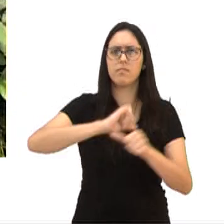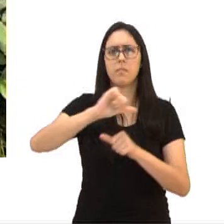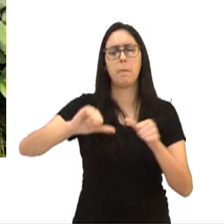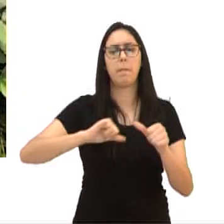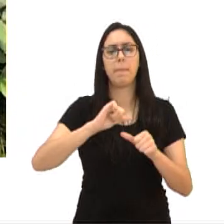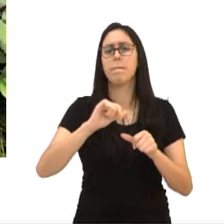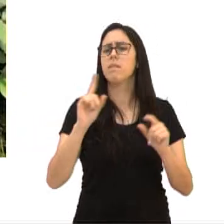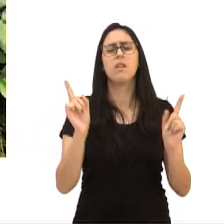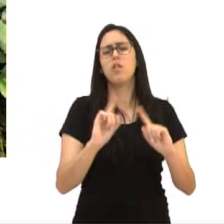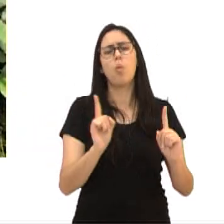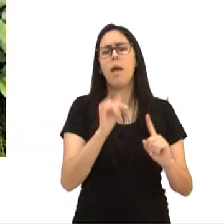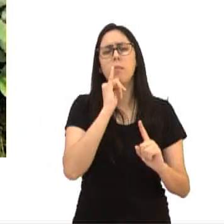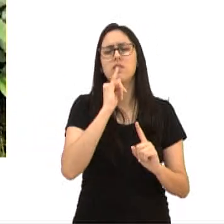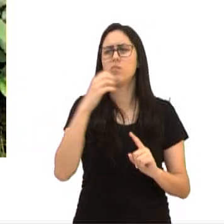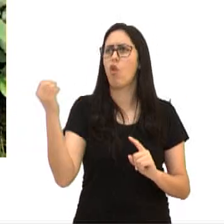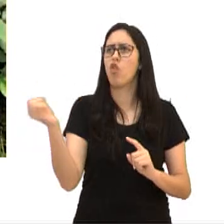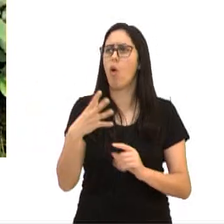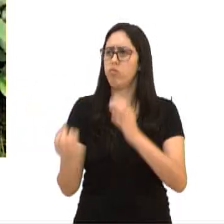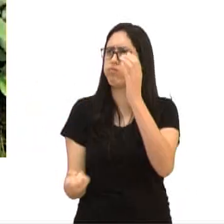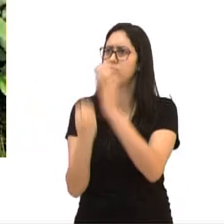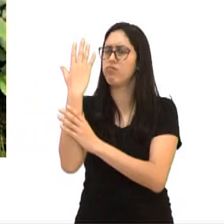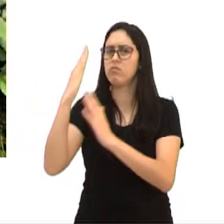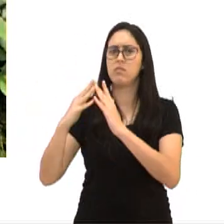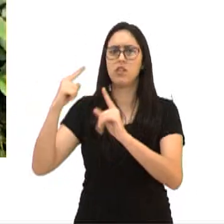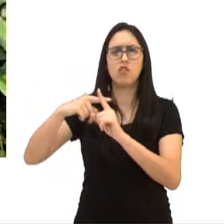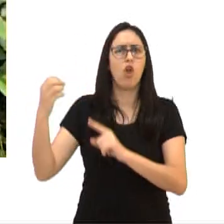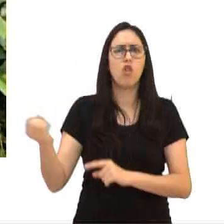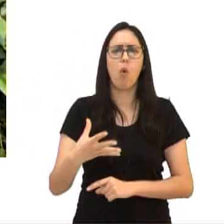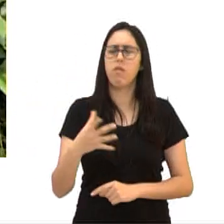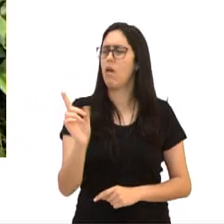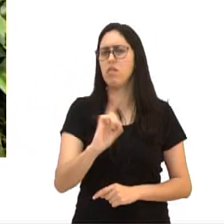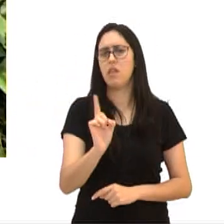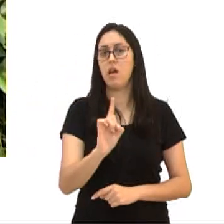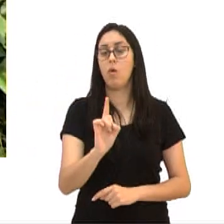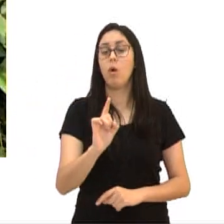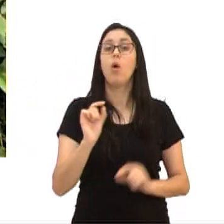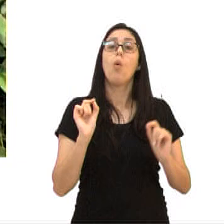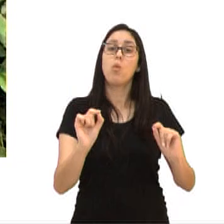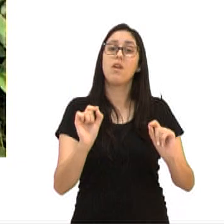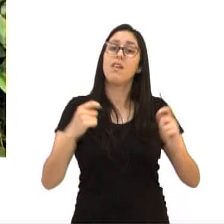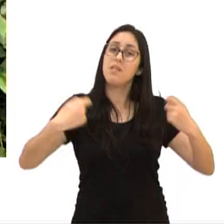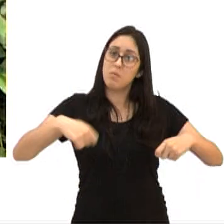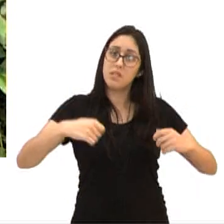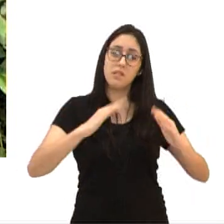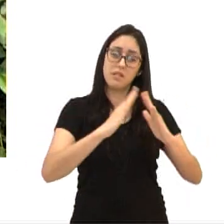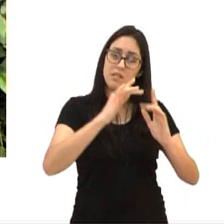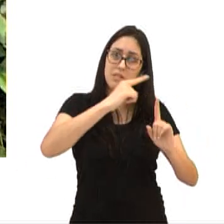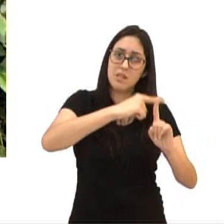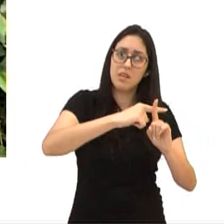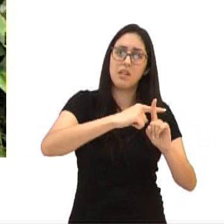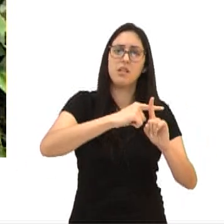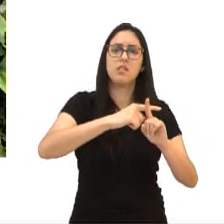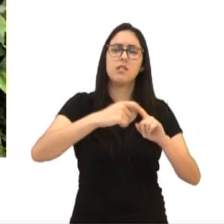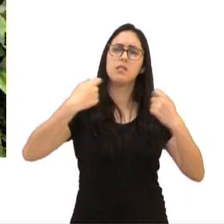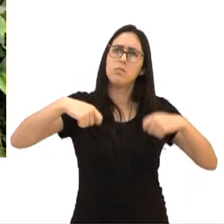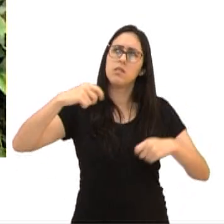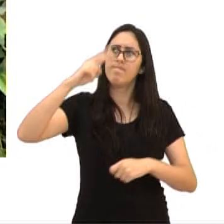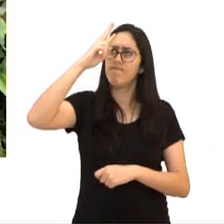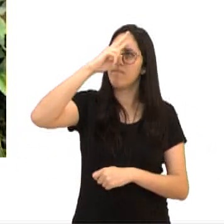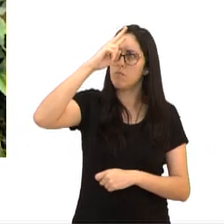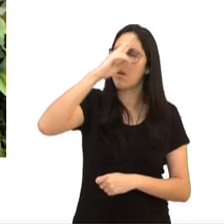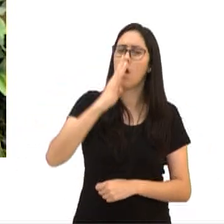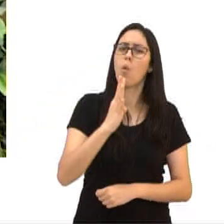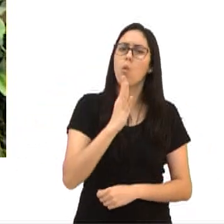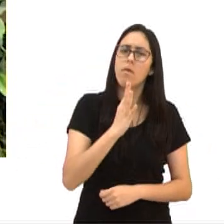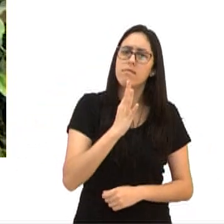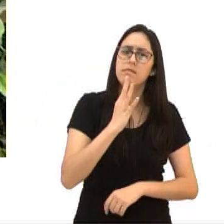uma nova igreja, mas era fazer com que a igreja voltasse a fundamentar-se nos